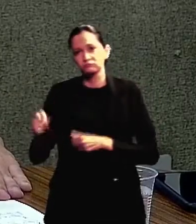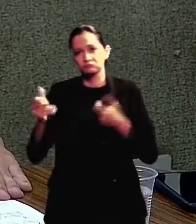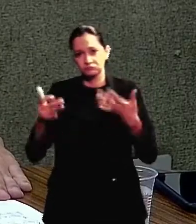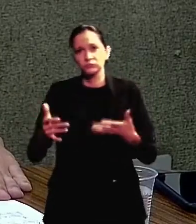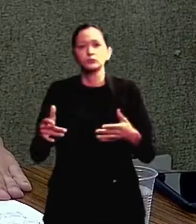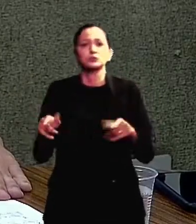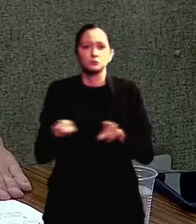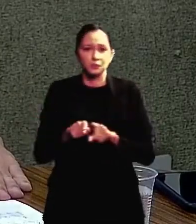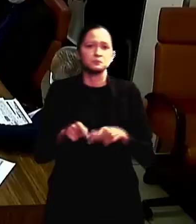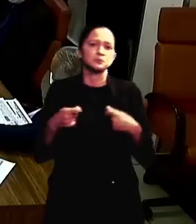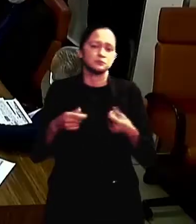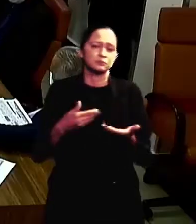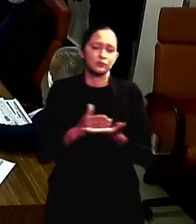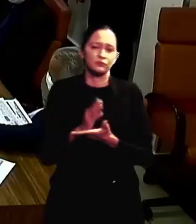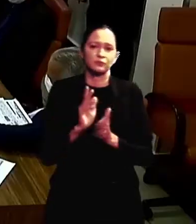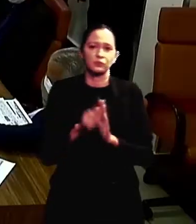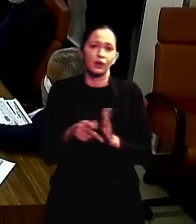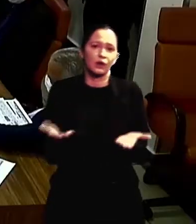em discussão.